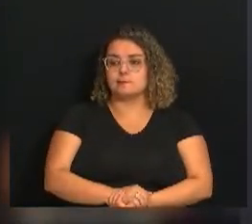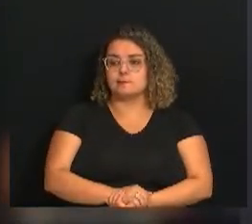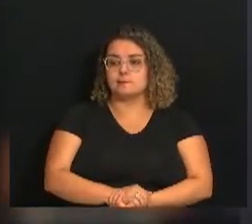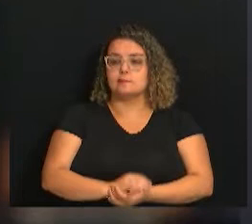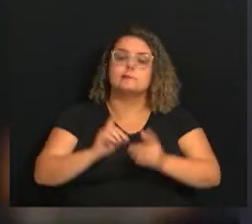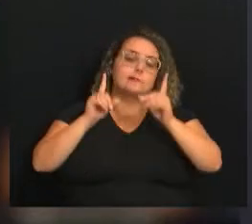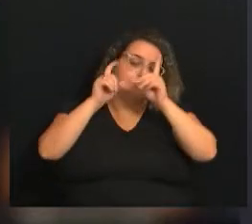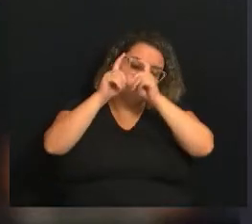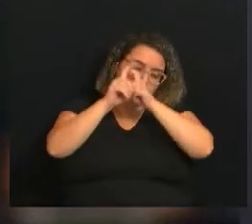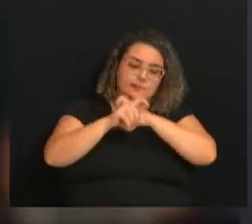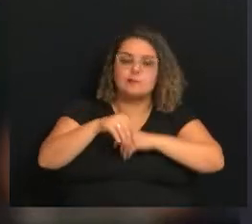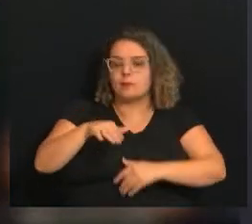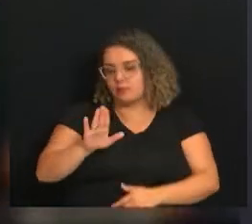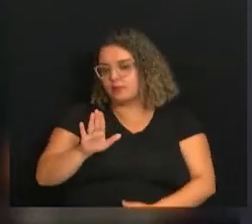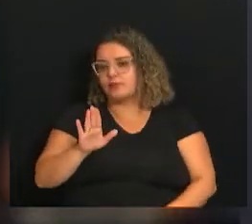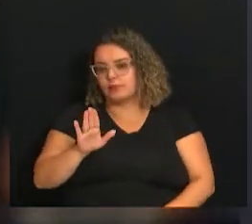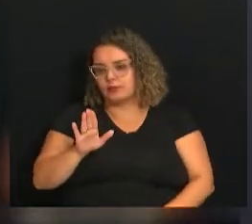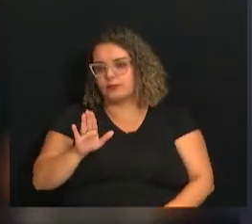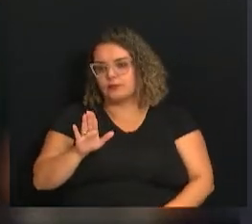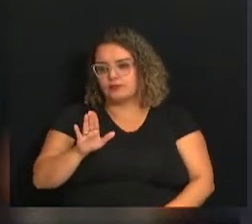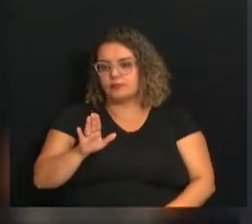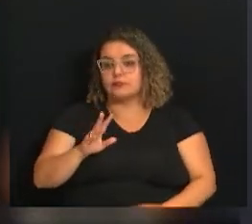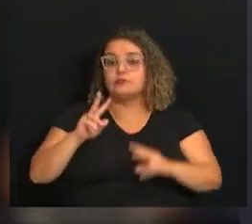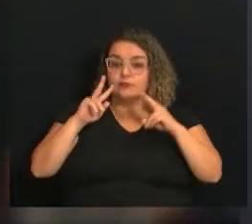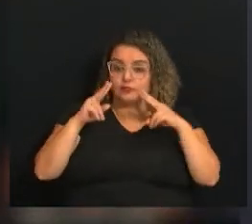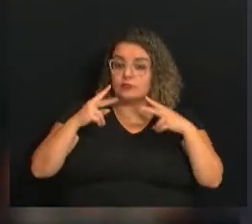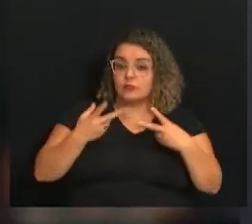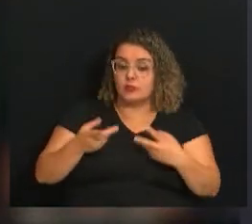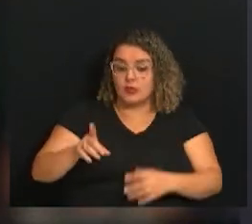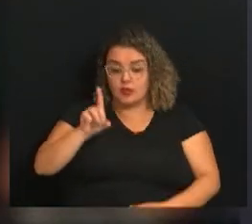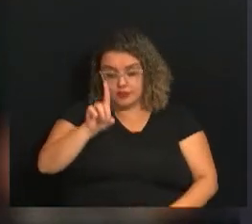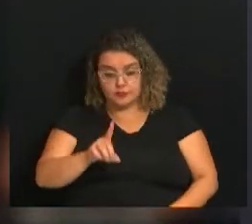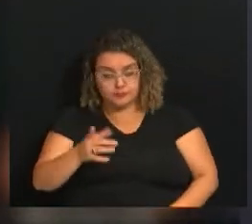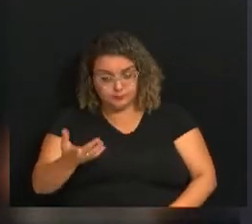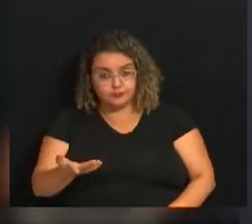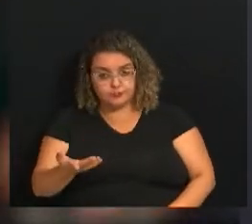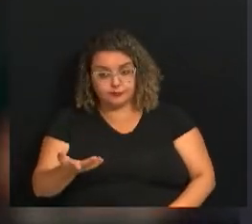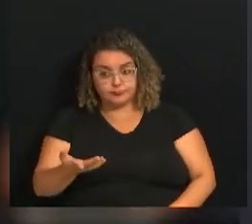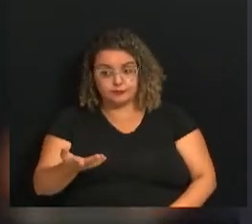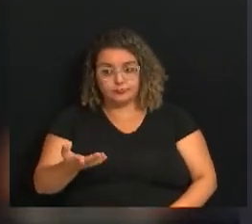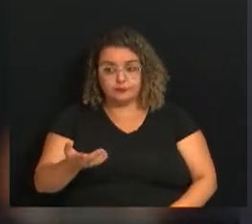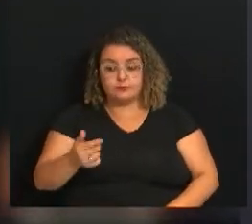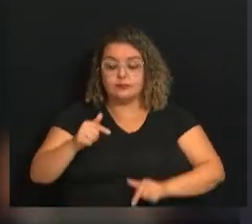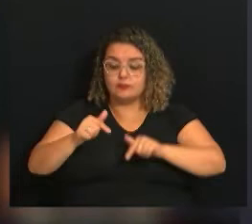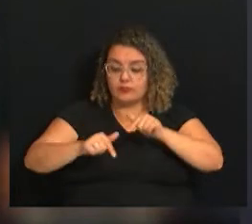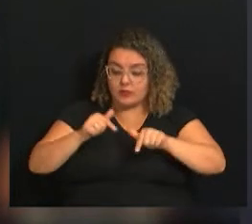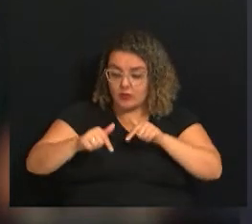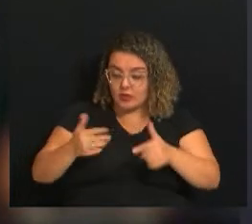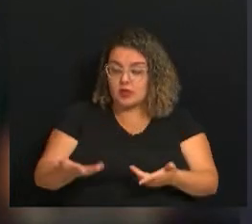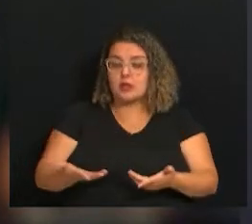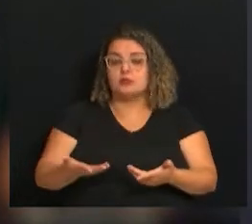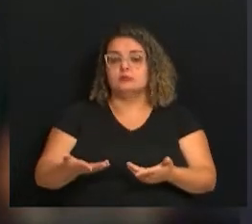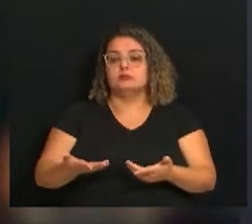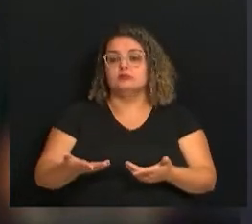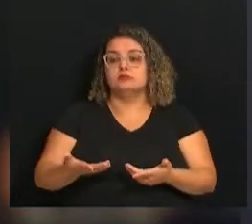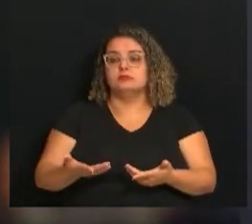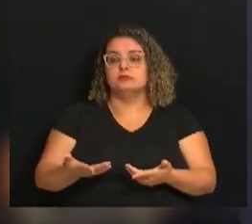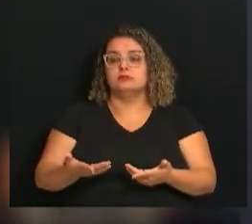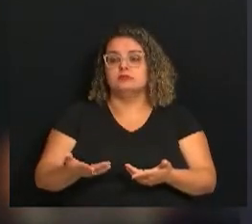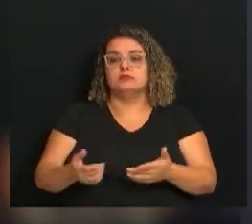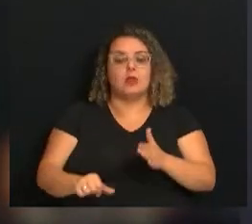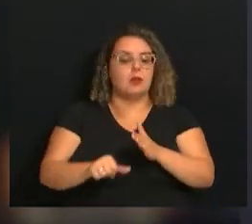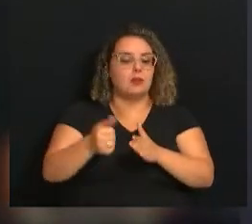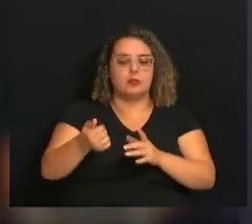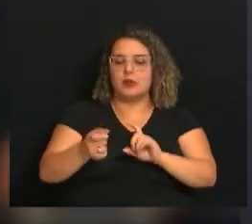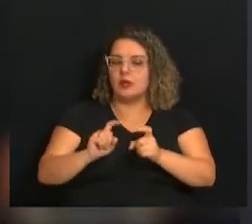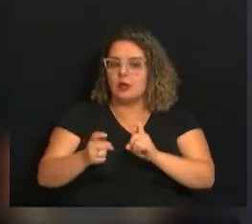dificultar mais os reconhecimentos dos direitos, principalmente dos trabalhadores. A gente, desde a primeira reunião dessa comissão